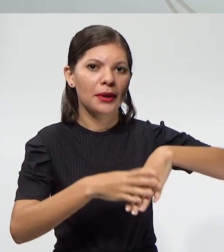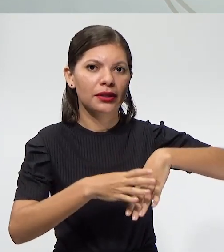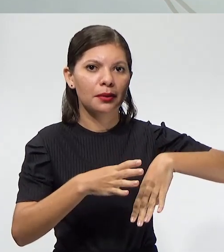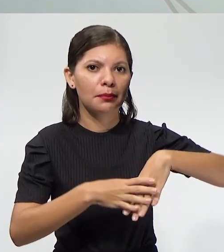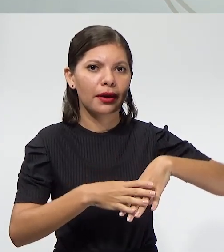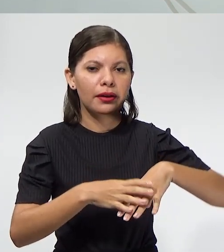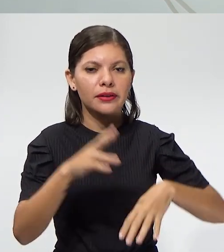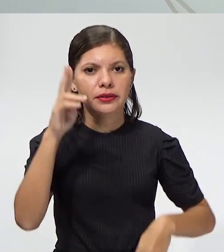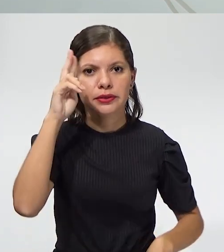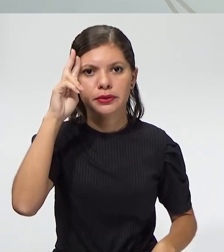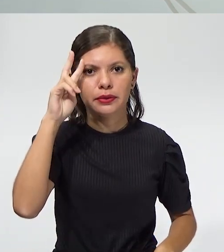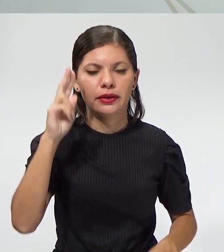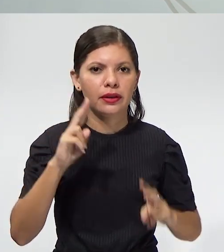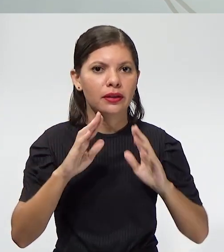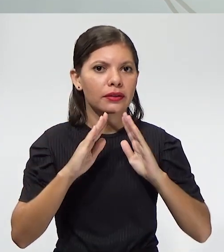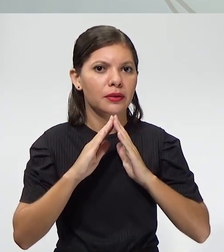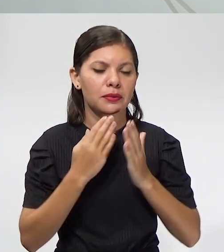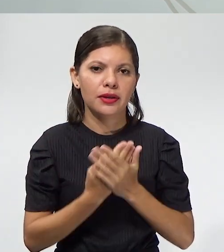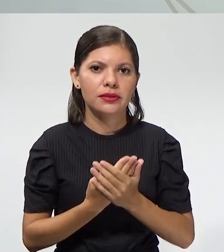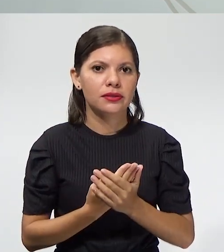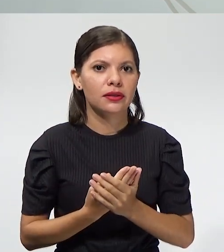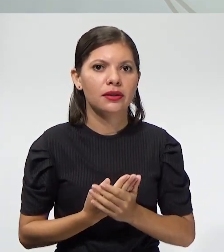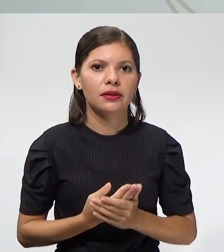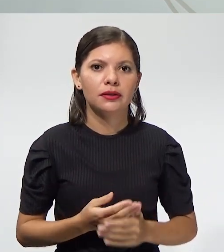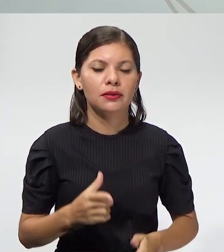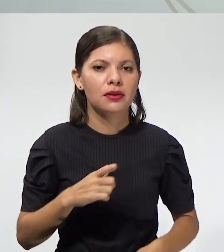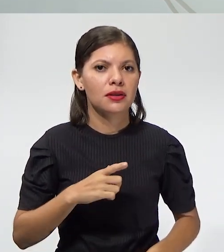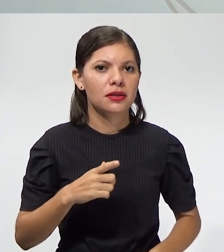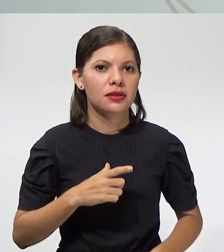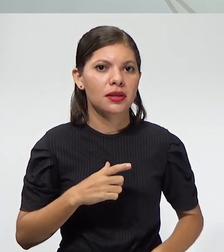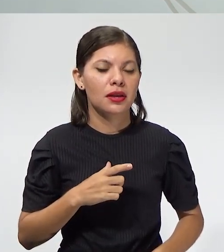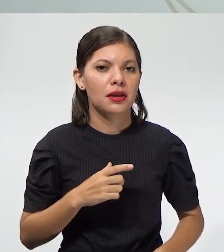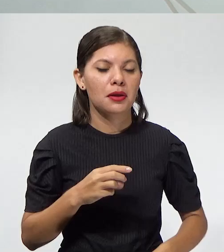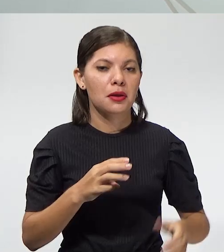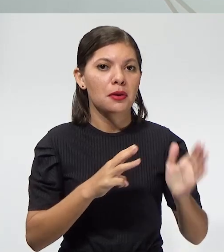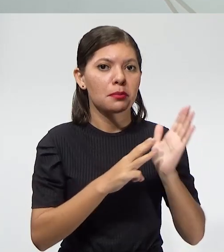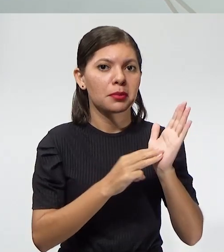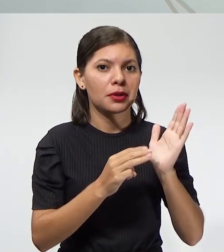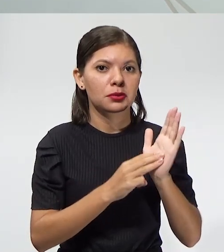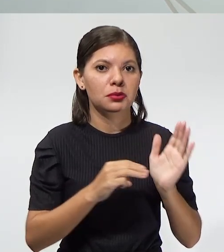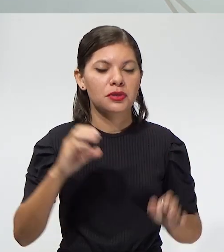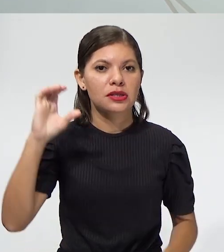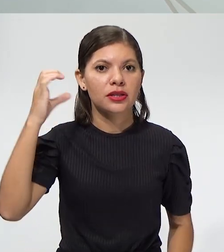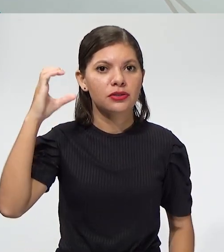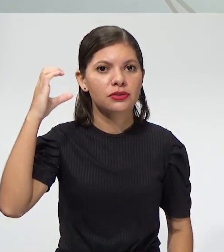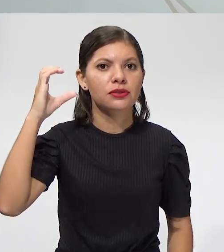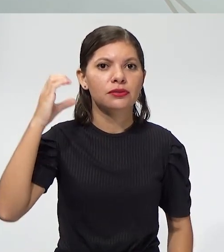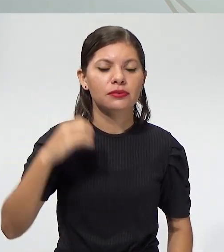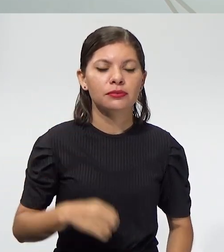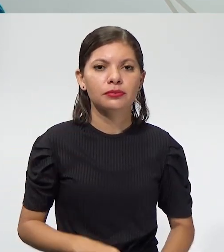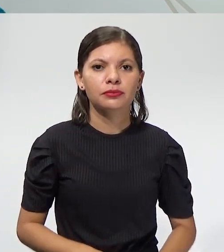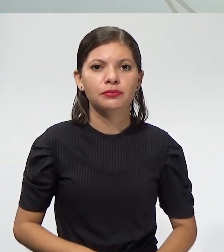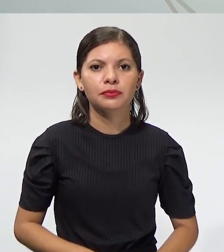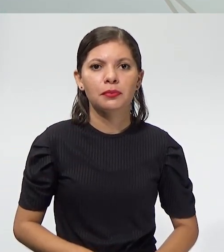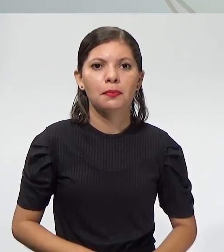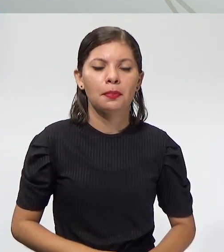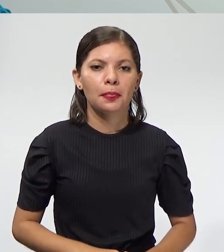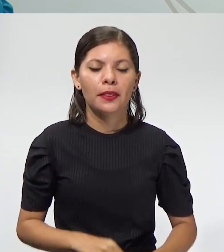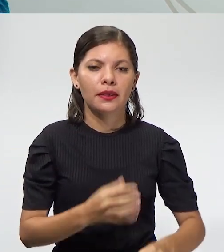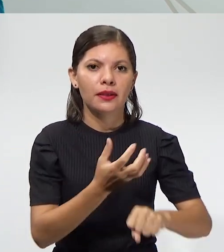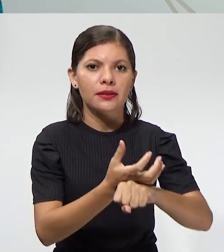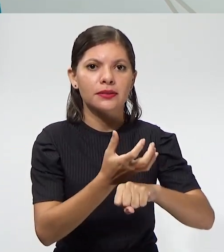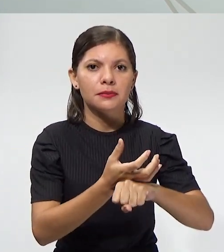vão ter história da educação, vocês vão ter metodologia científica. Essas disciplinas, elas são